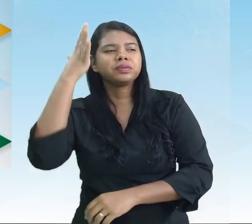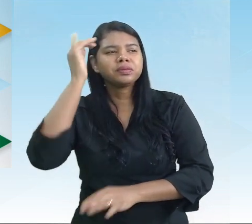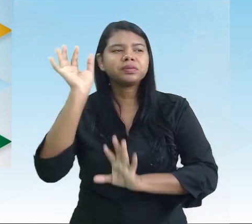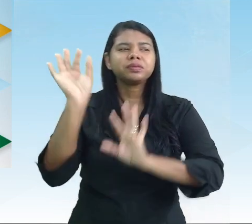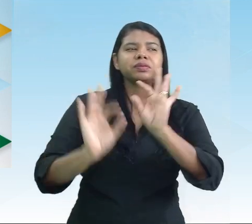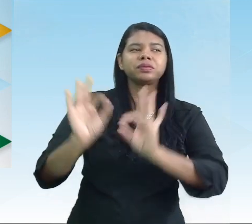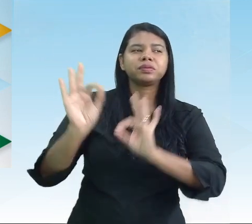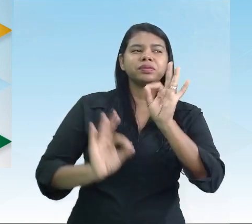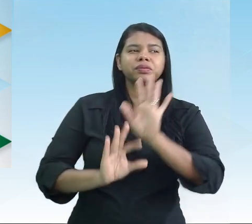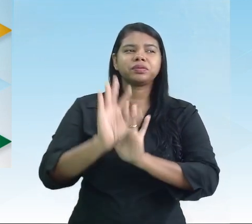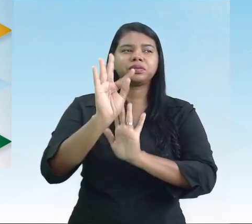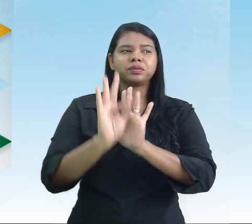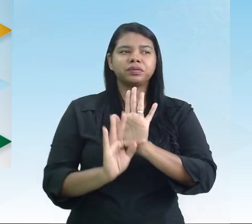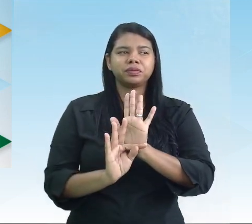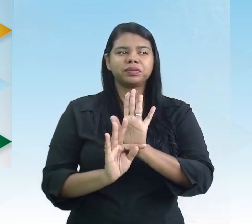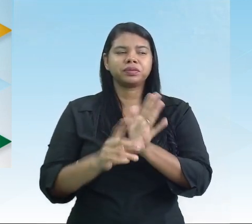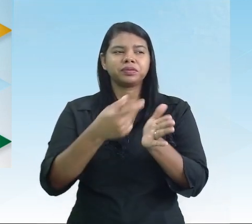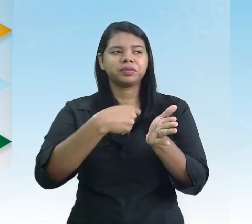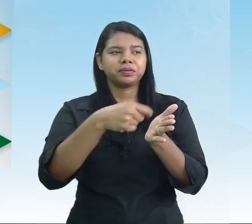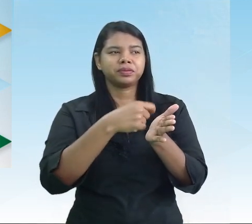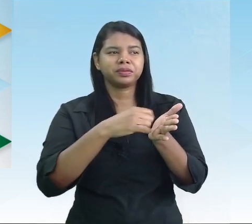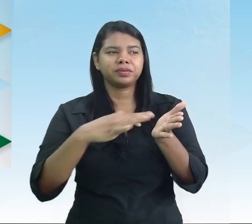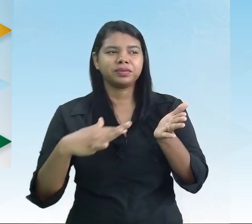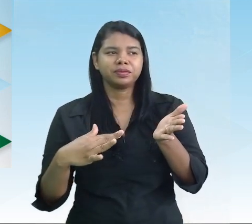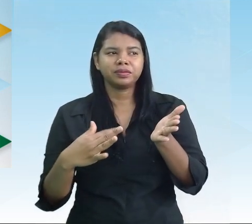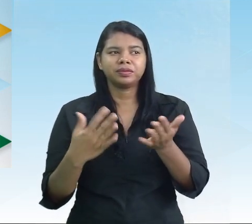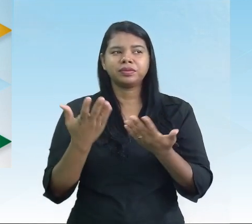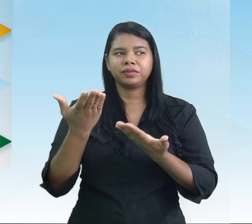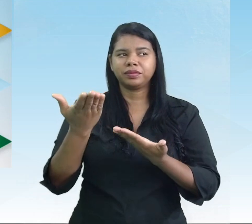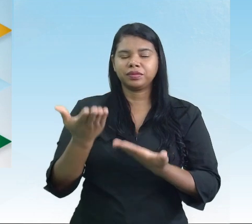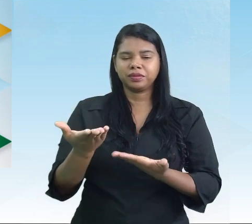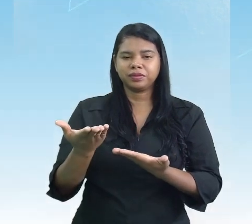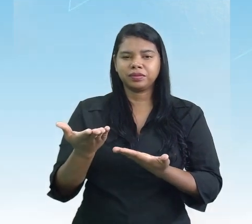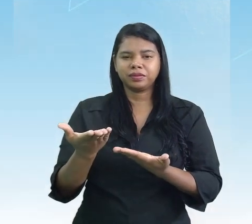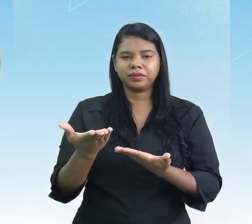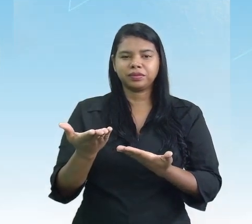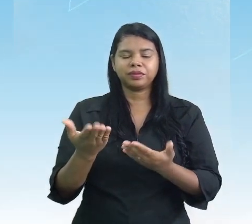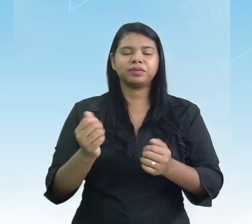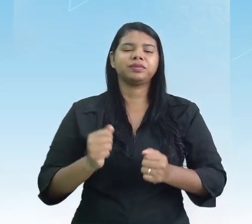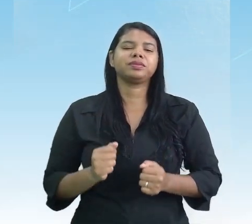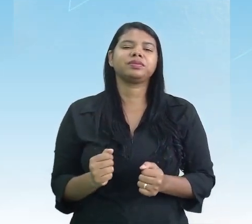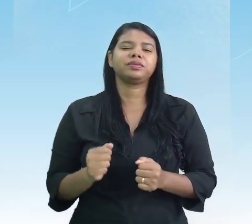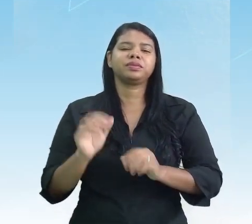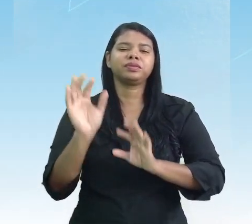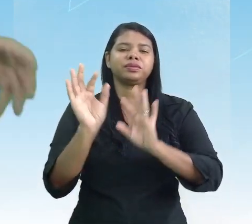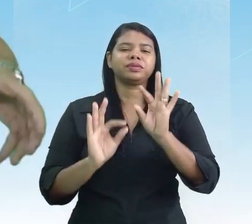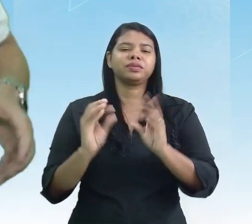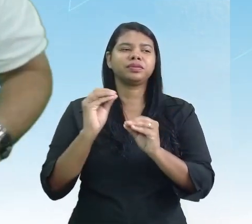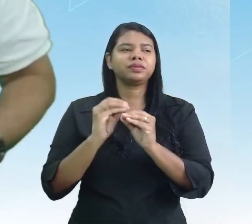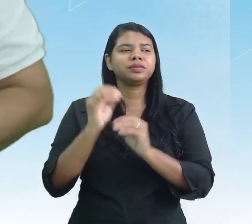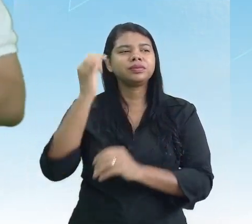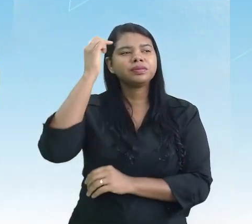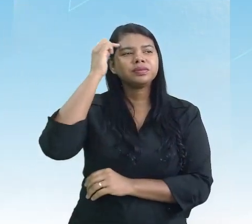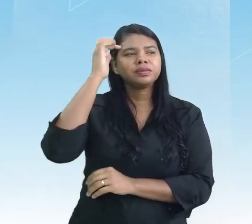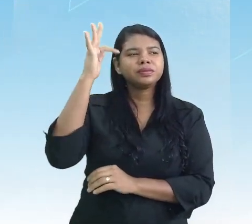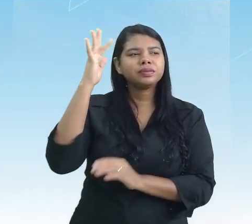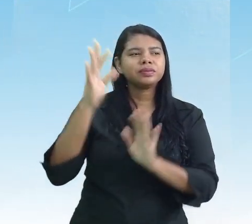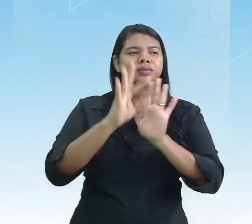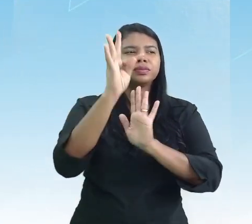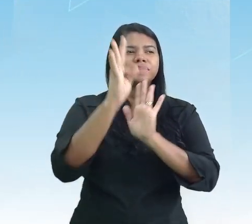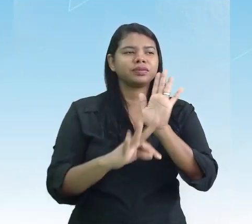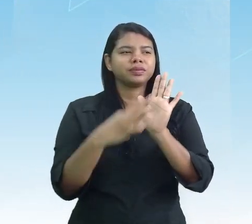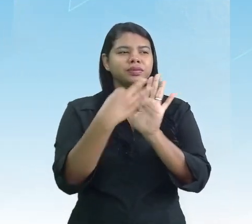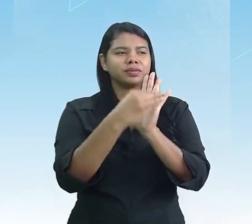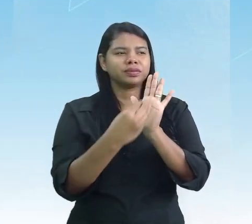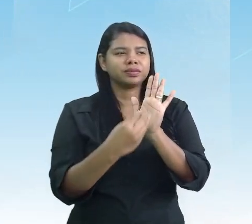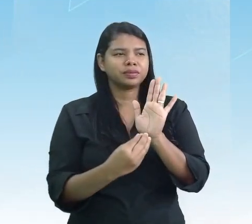organizar seus textos, a escrever, quando vocês forem solicitados para colocar o seu pensamento, a sua